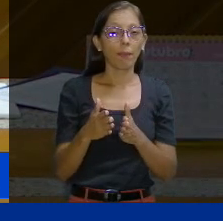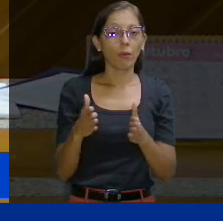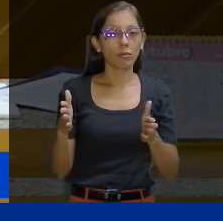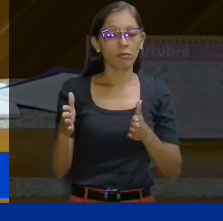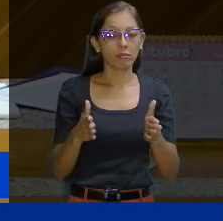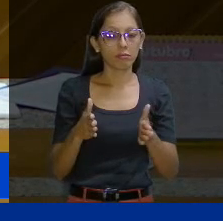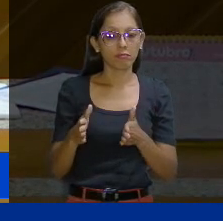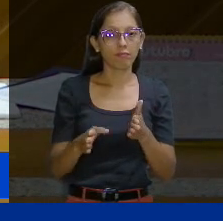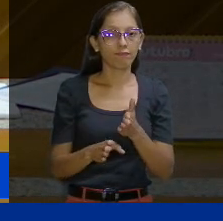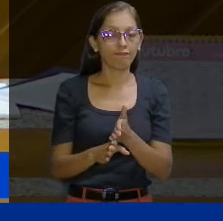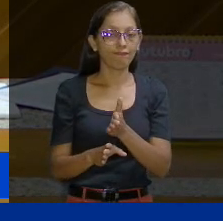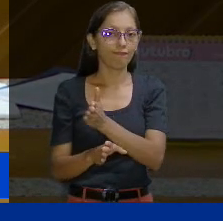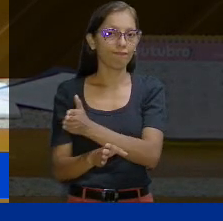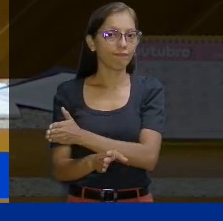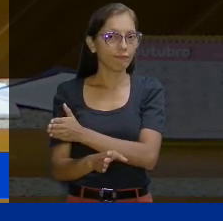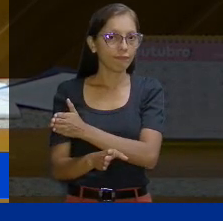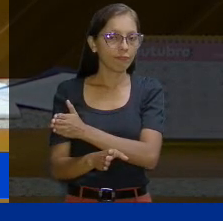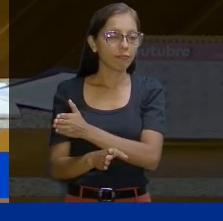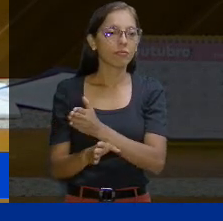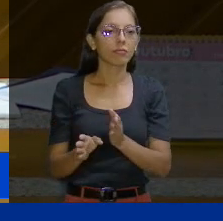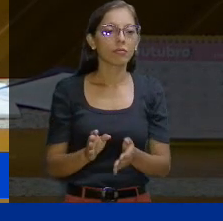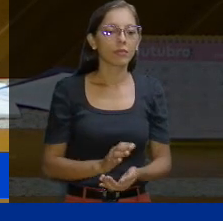caracterizando a omissão do partido em promover a